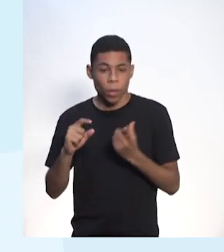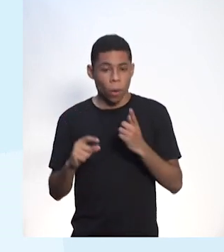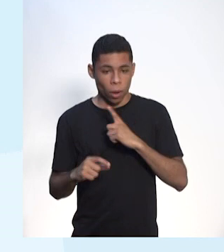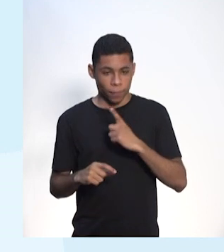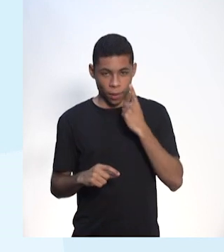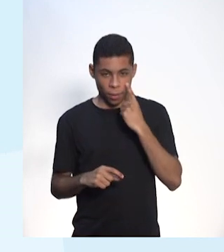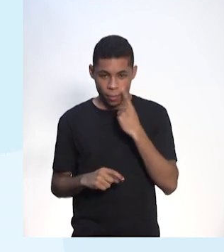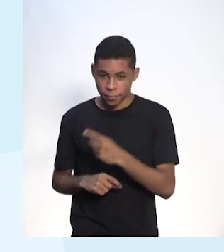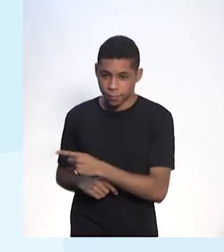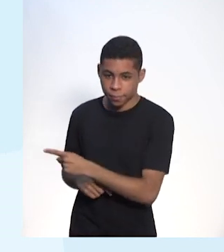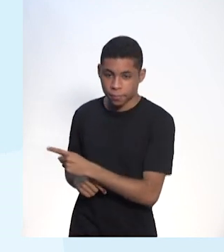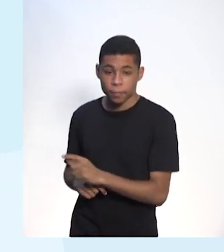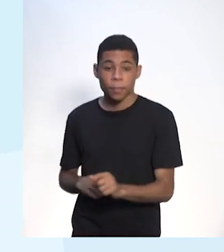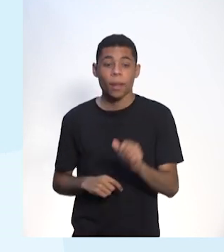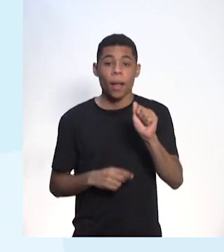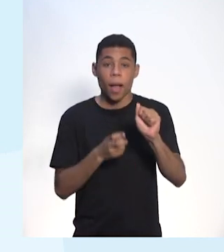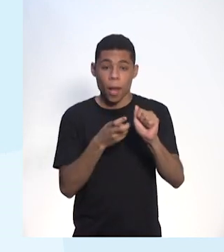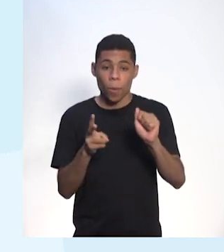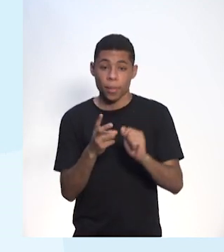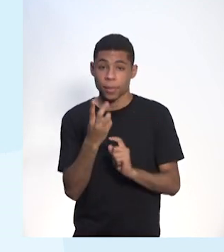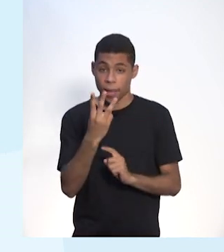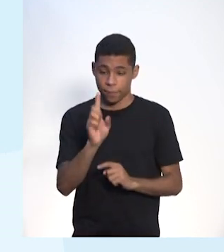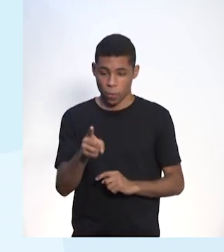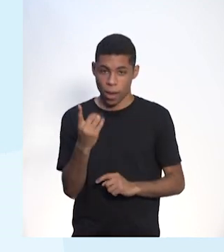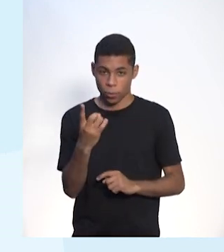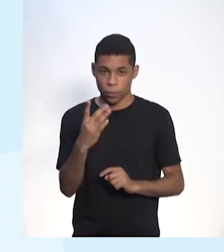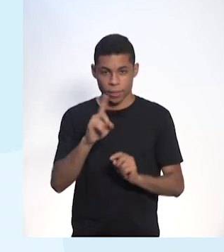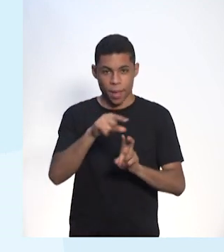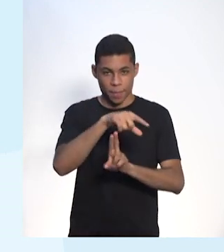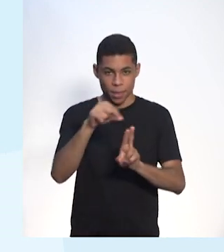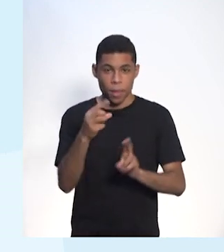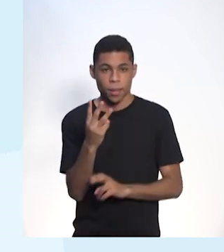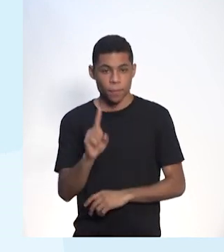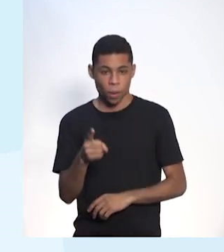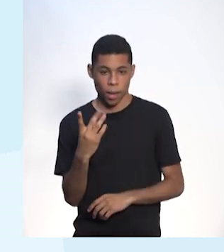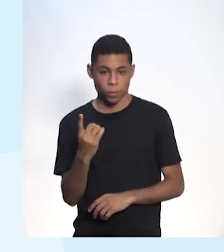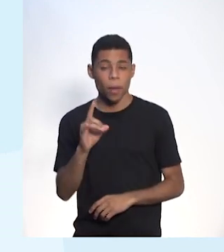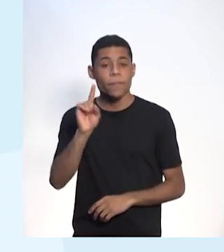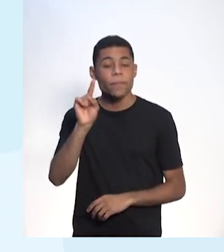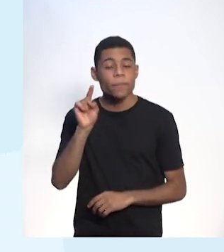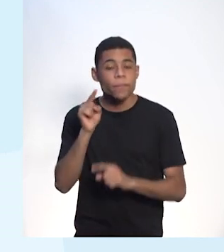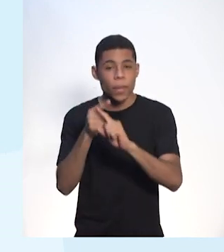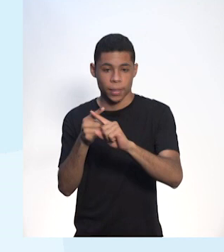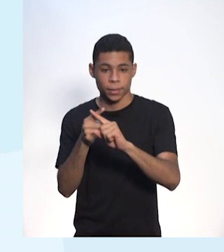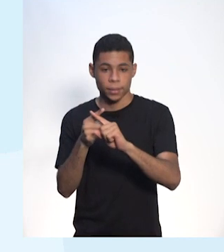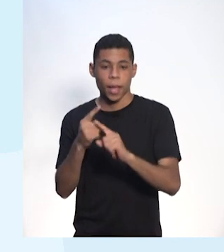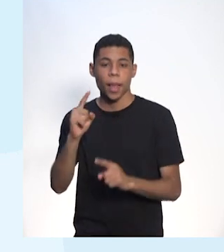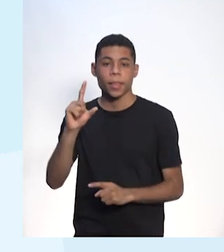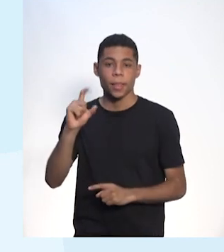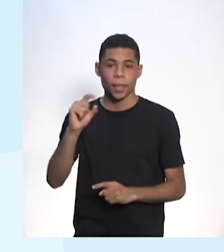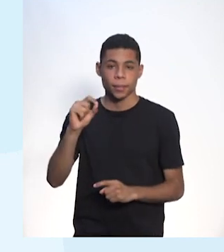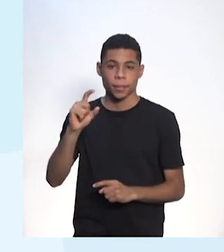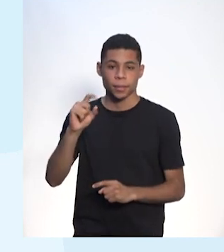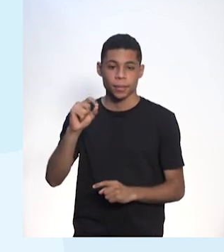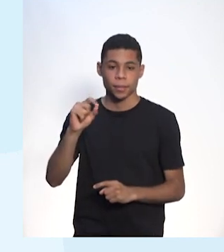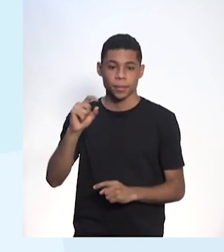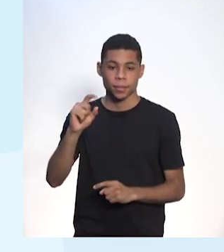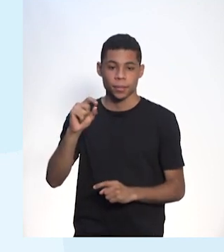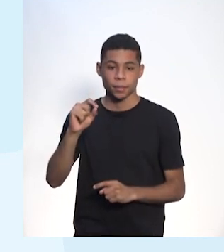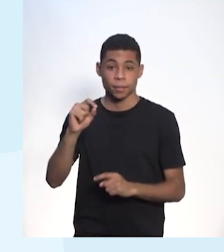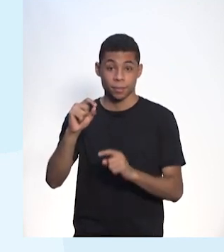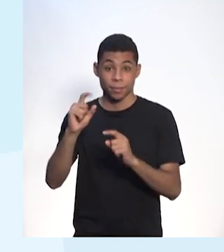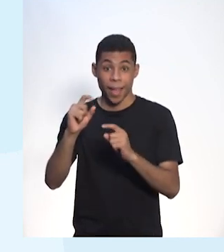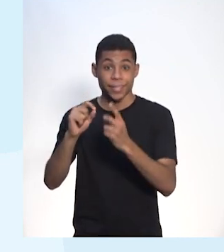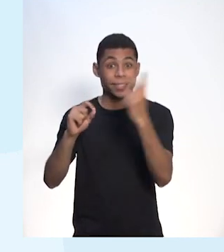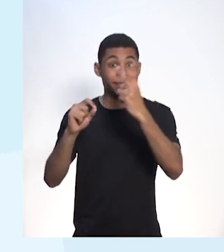área é igual a 3,14 vezes 10 elevado ao